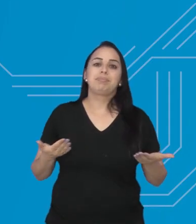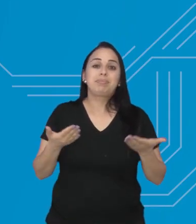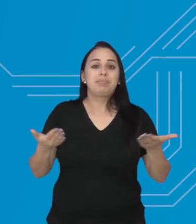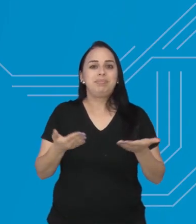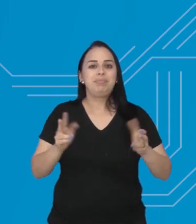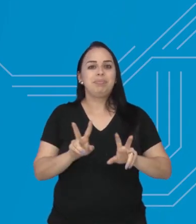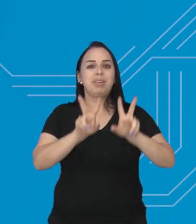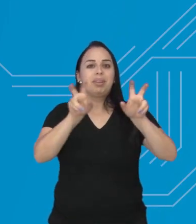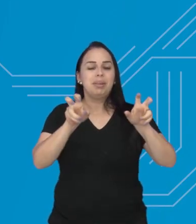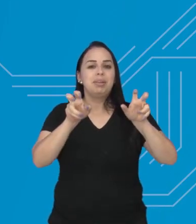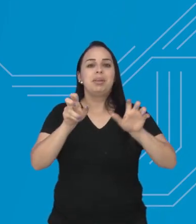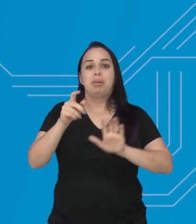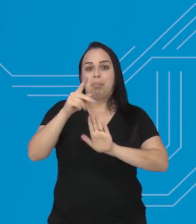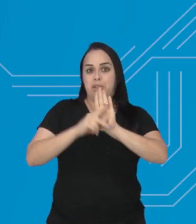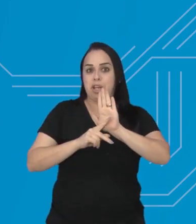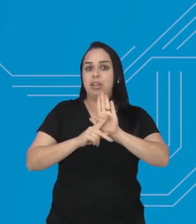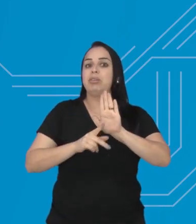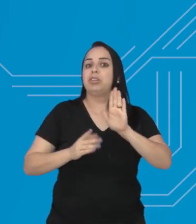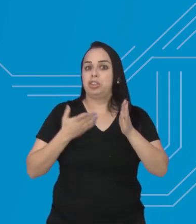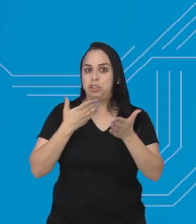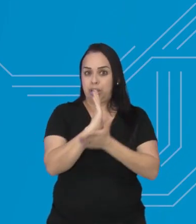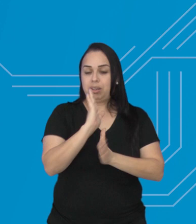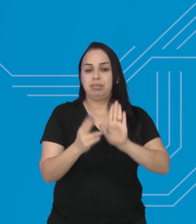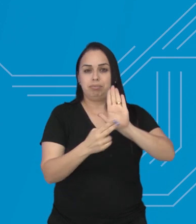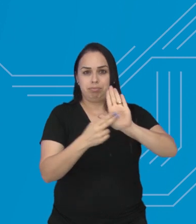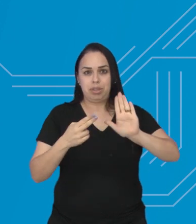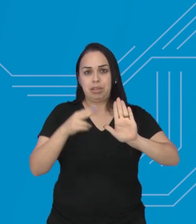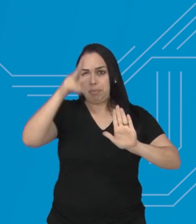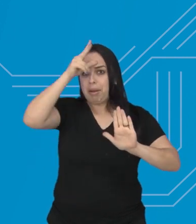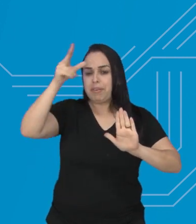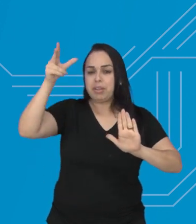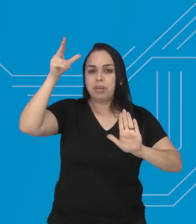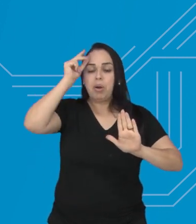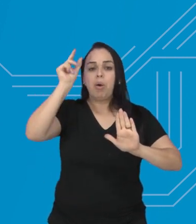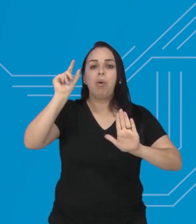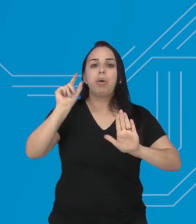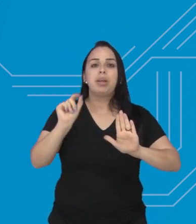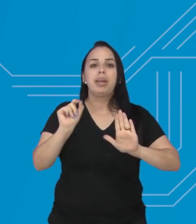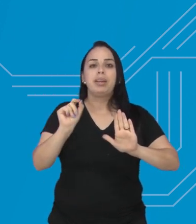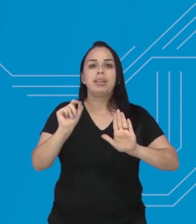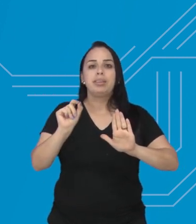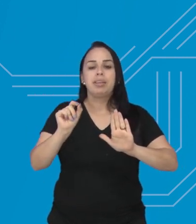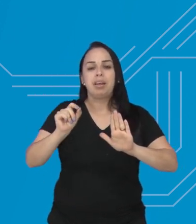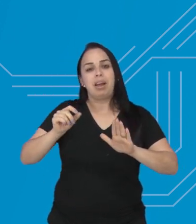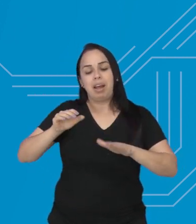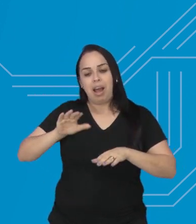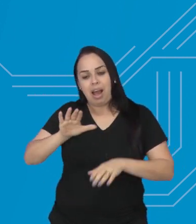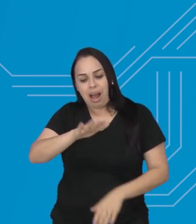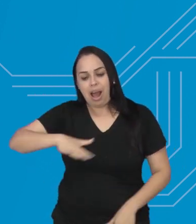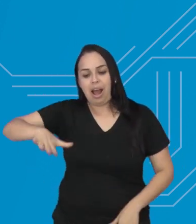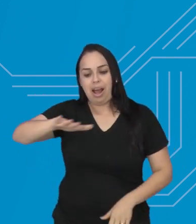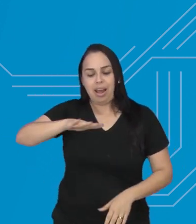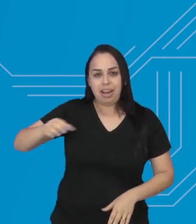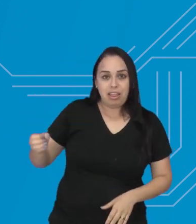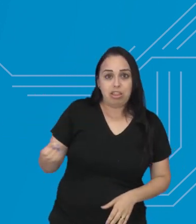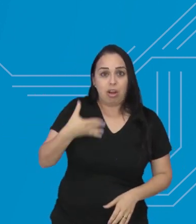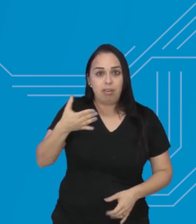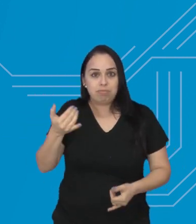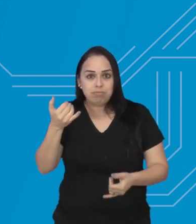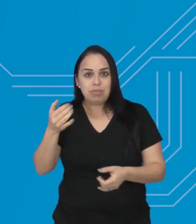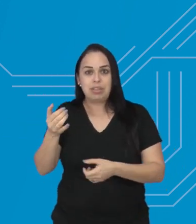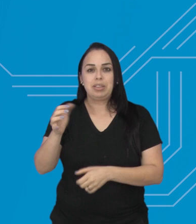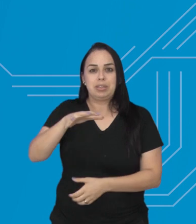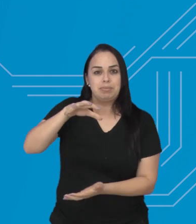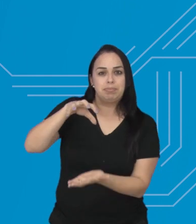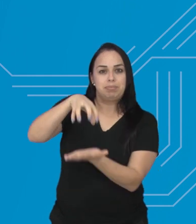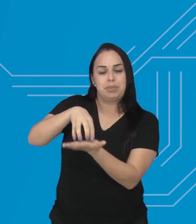Agora o assunto é um projeto aprovado na Câmara de autoria do Executivo que incentiva a inovação científica em São José dos Campos.